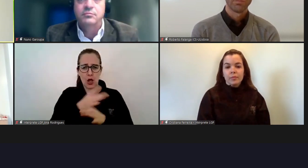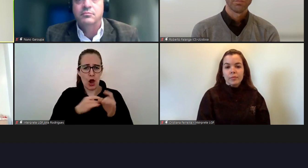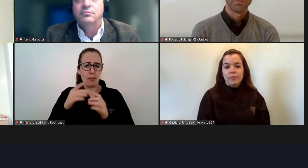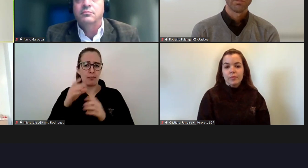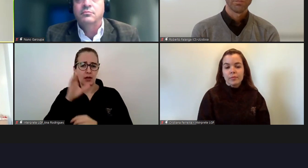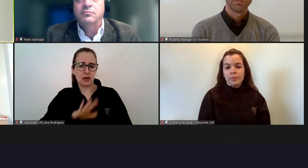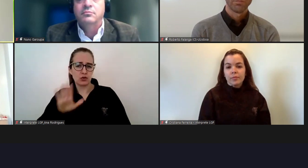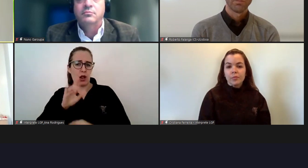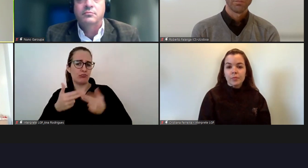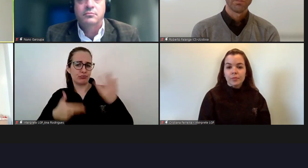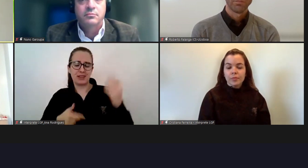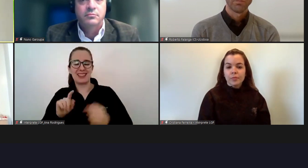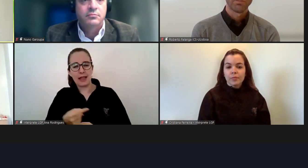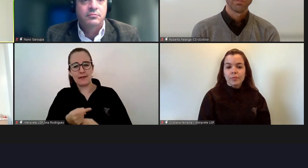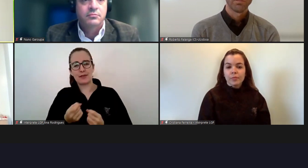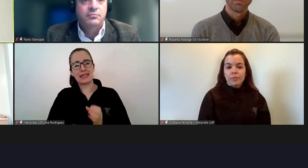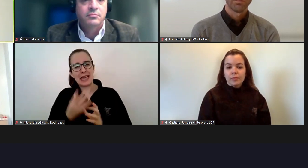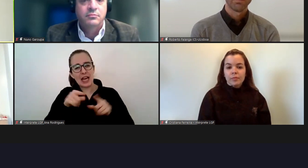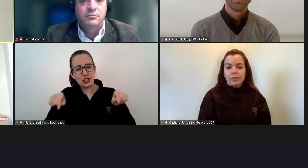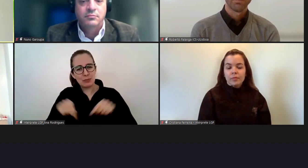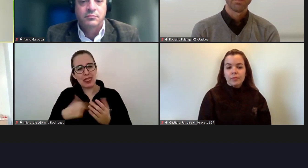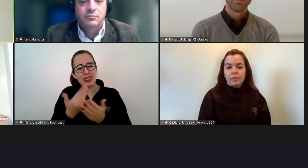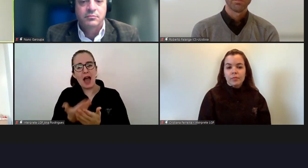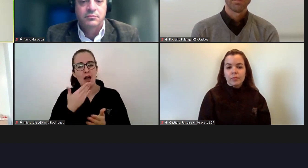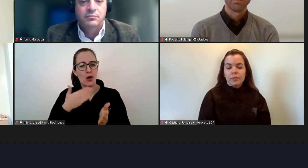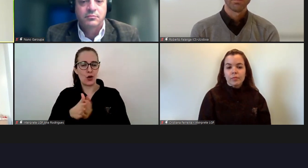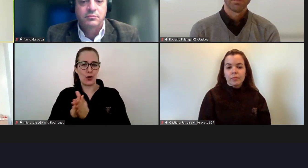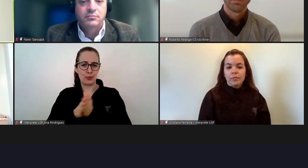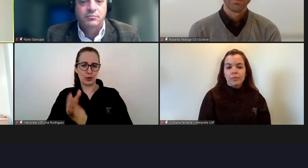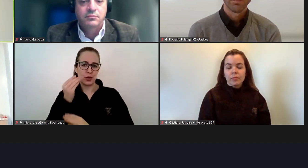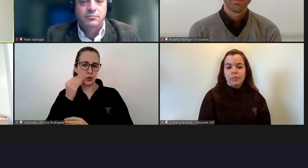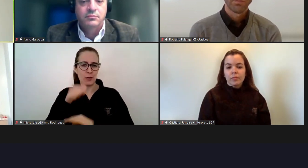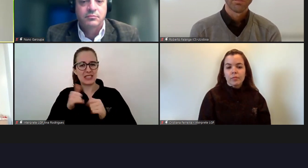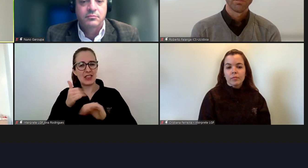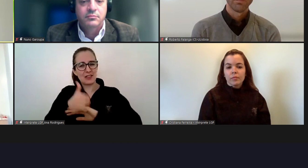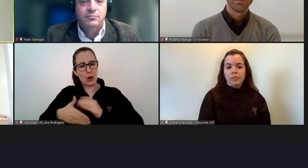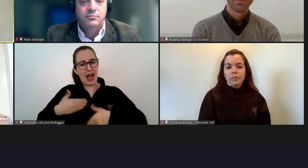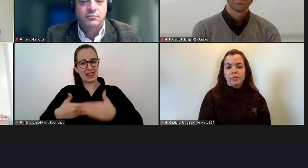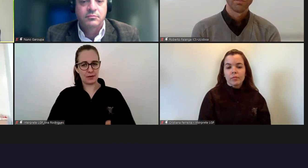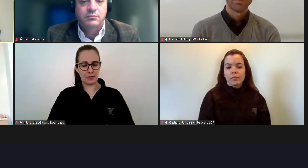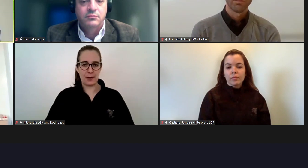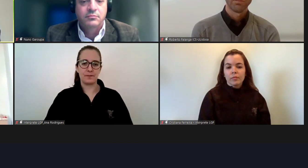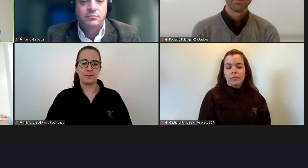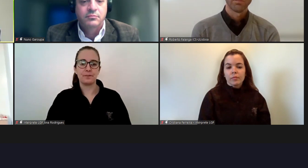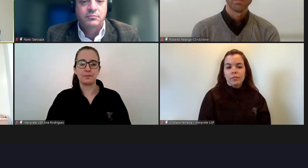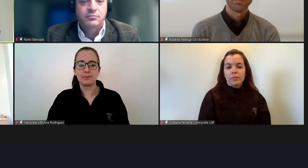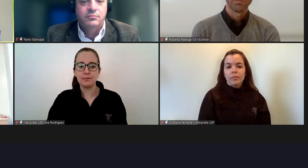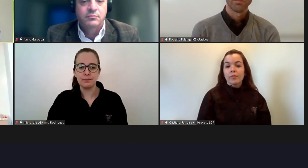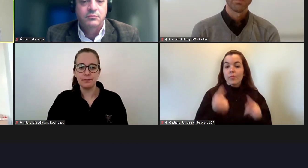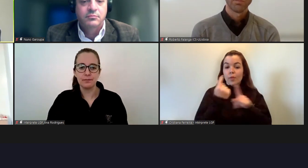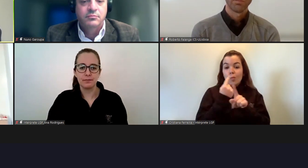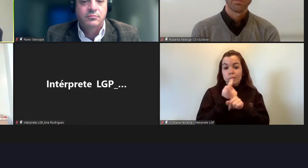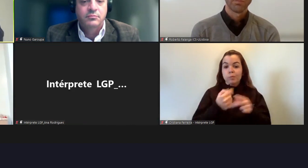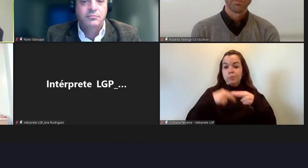É criar esse espaço em que temos essa oportunidade de intervir de uma forma mais ativa. E as coisas não se constroem de um momento para o